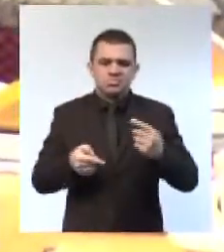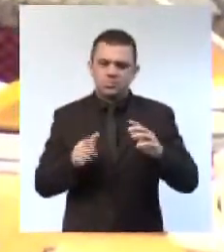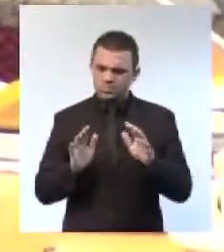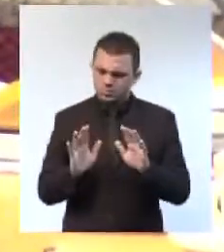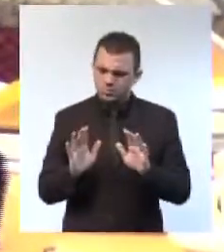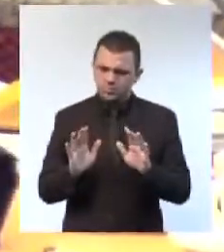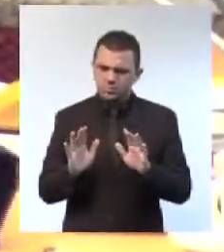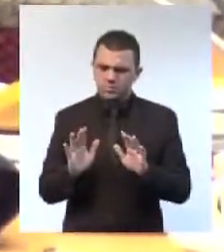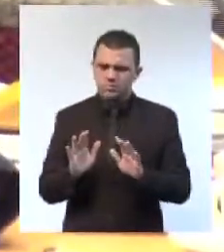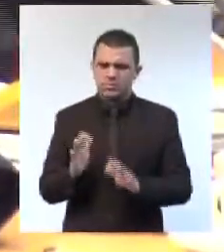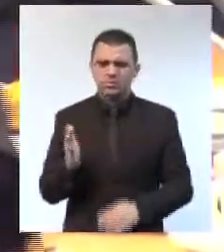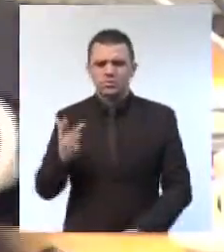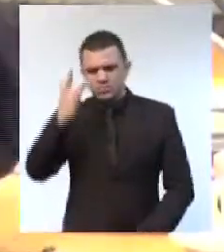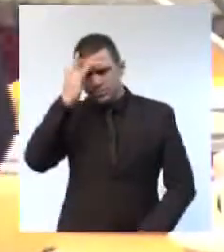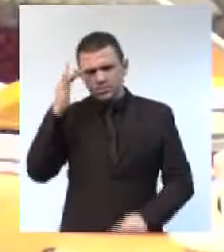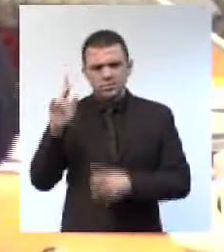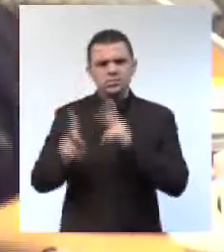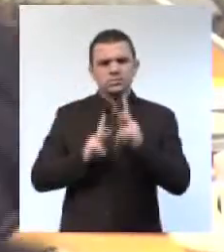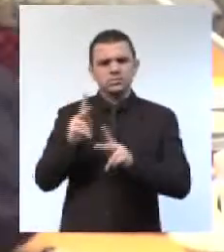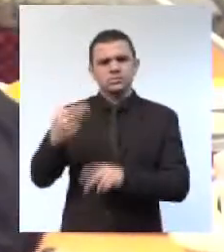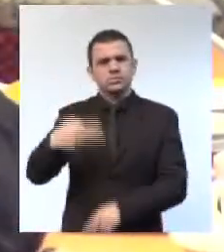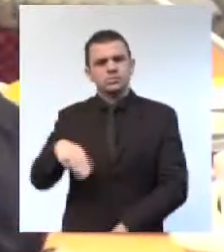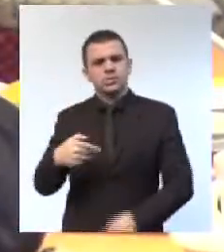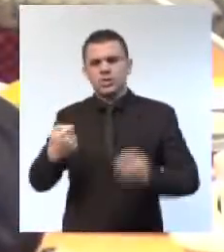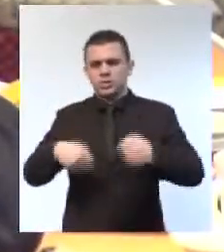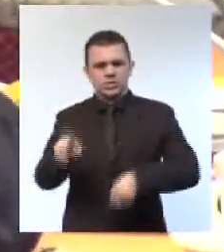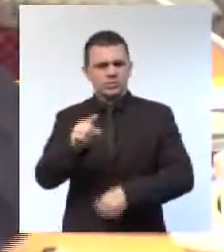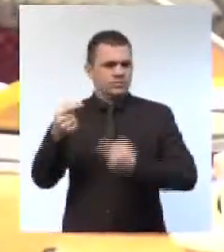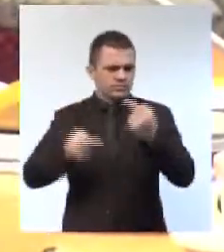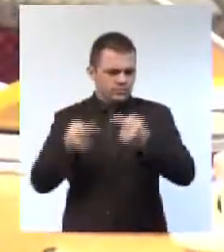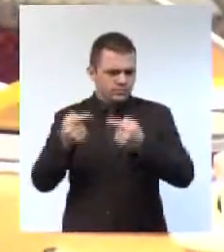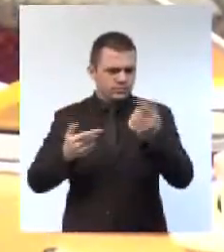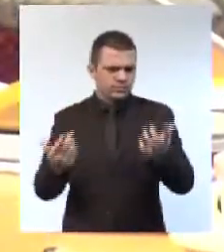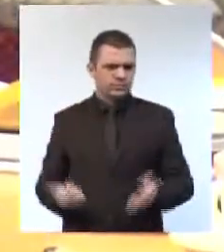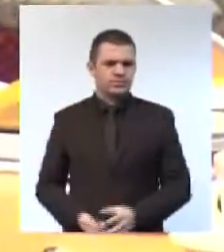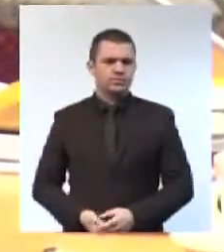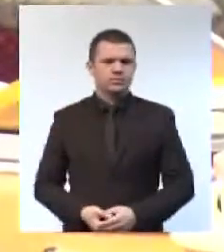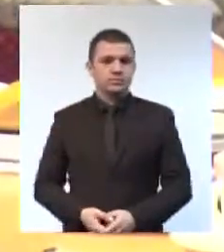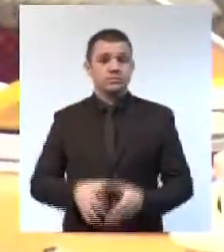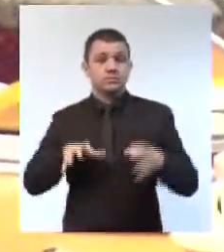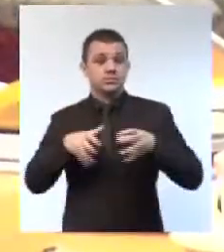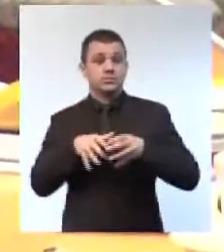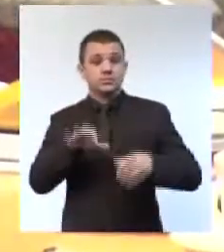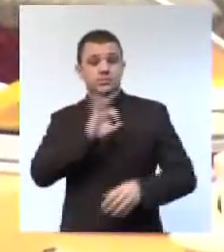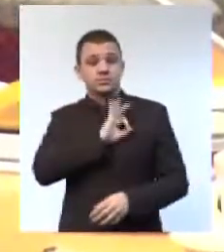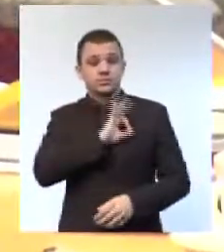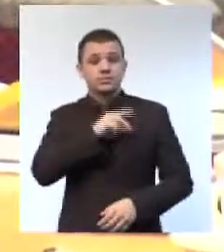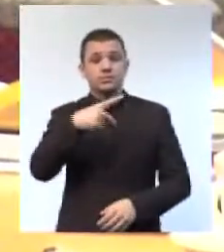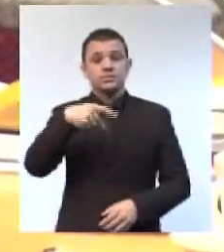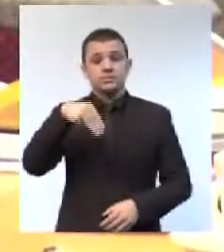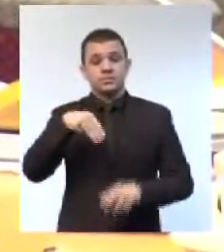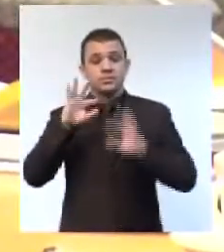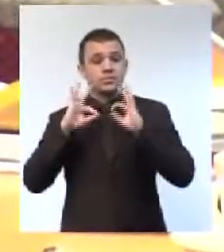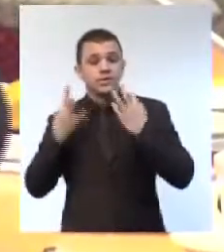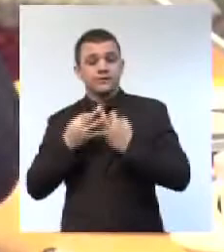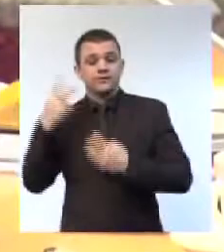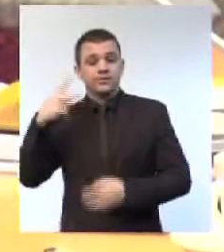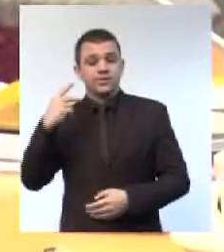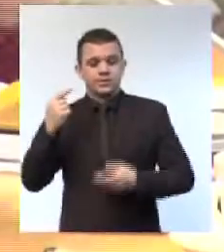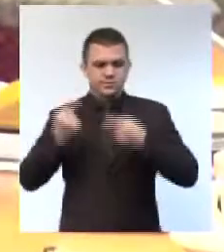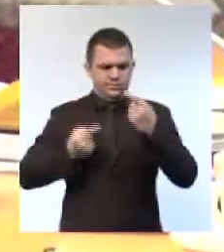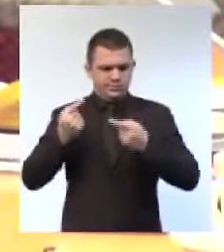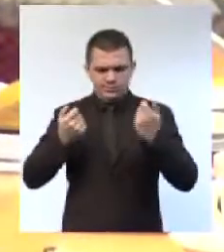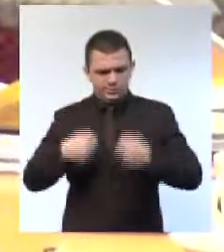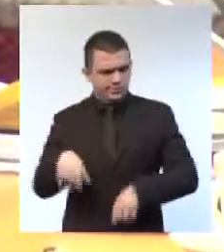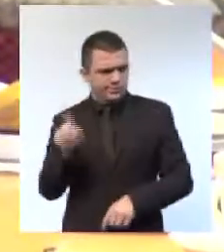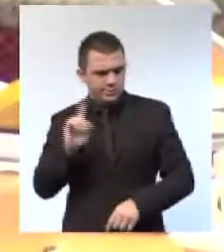o povo do Maranhão não merece discussão? Os PMs e as suas famílias que estão morrendo não merecem discussão? Os